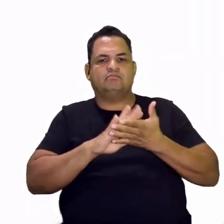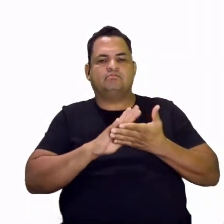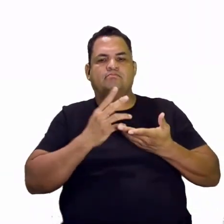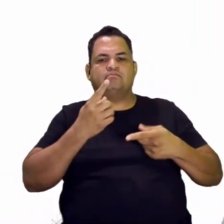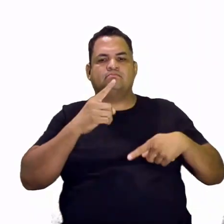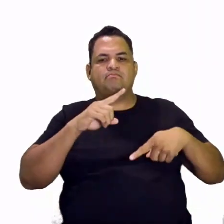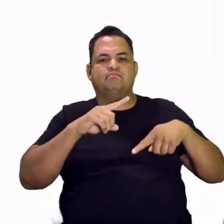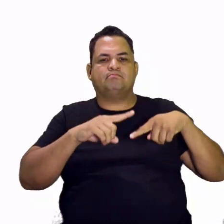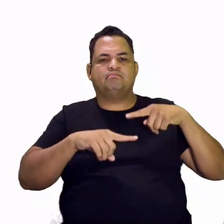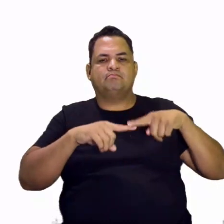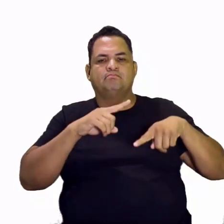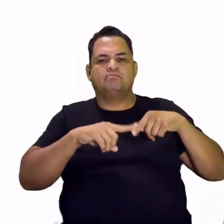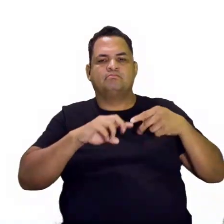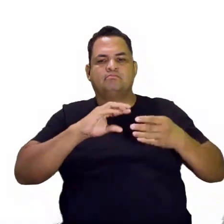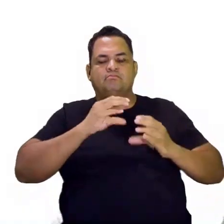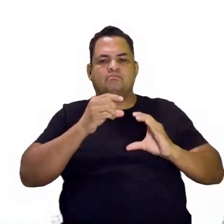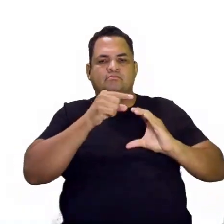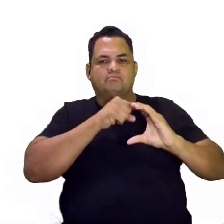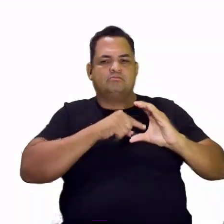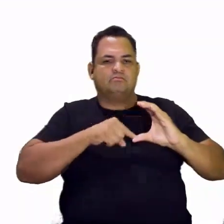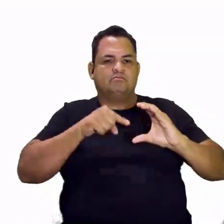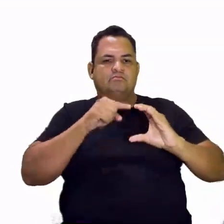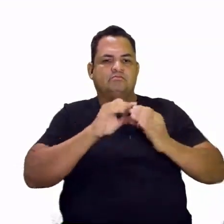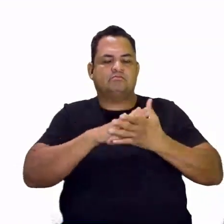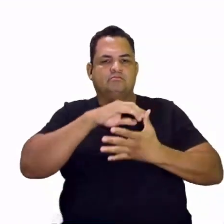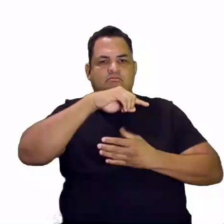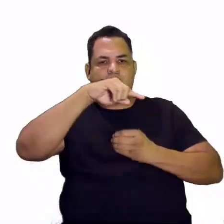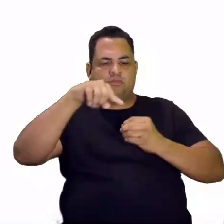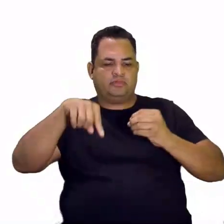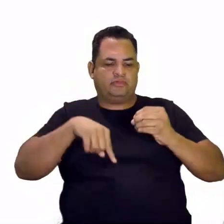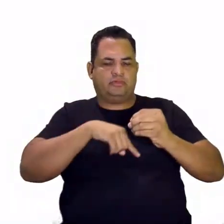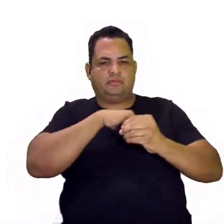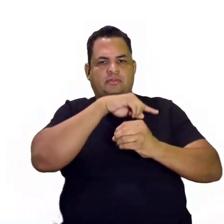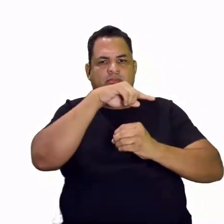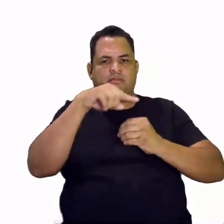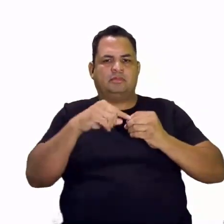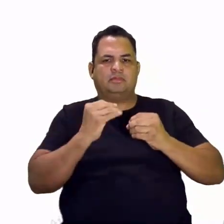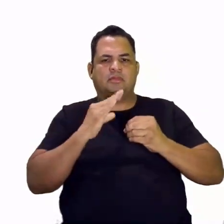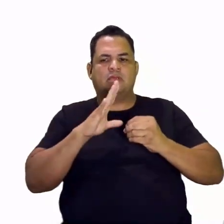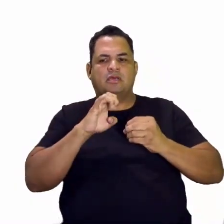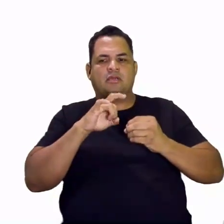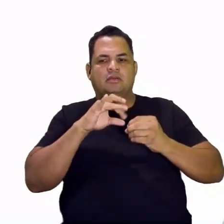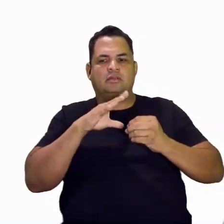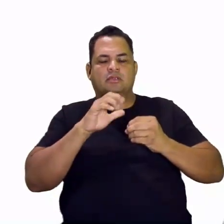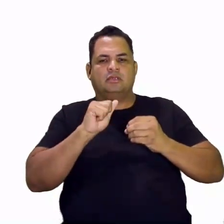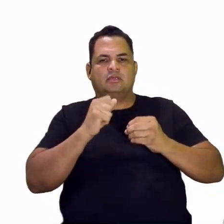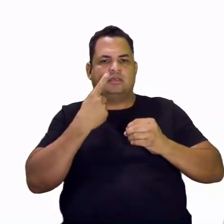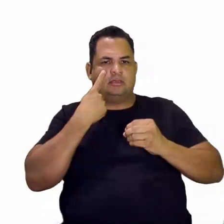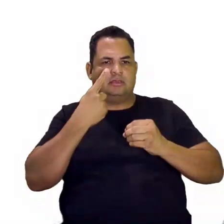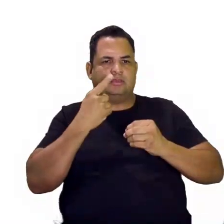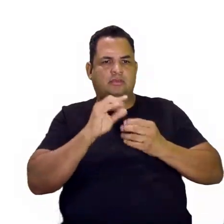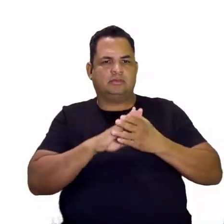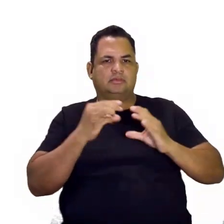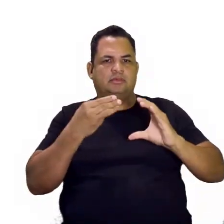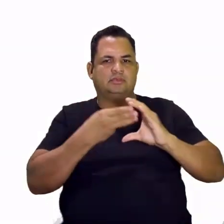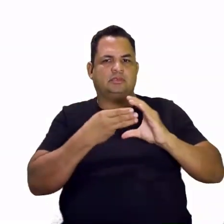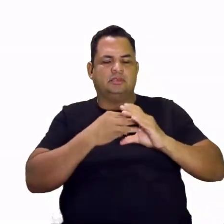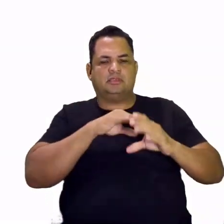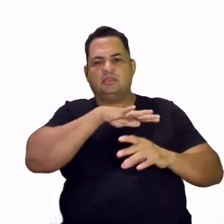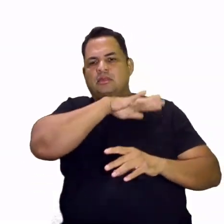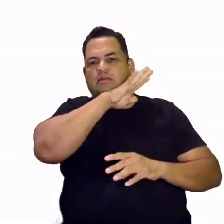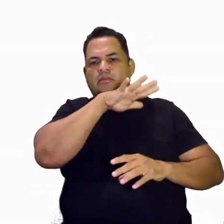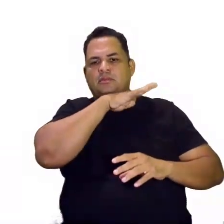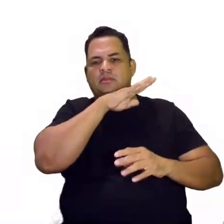nuclear envolvido por uma membrana que é a carioteca. Olha a imagem da célula animal aqui para vocês visualizarem,